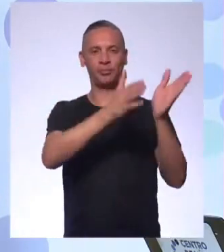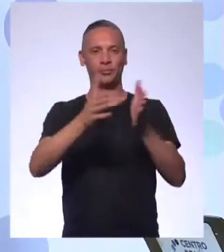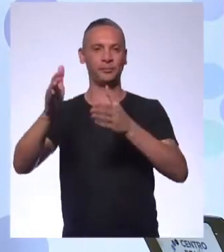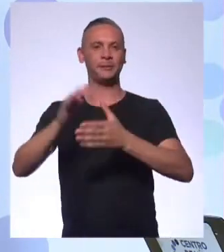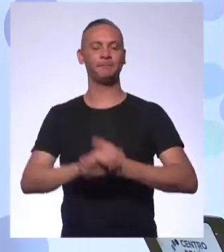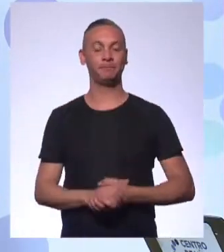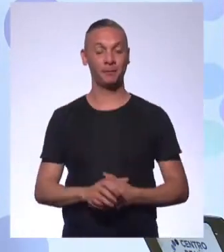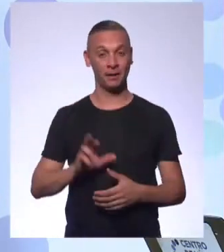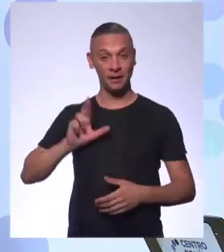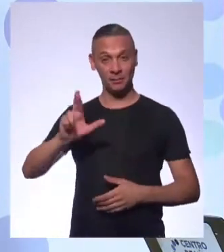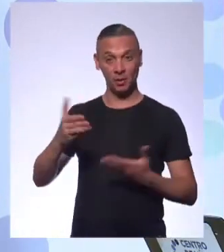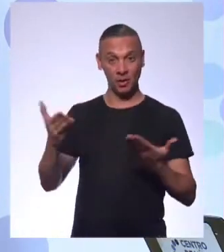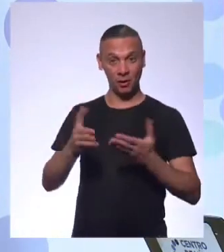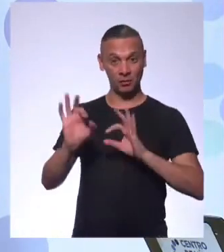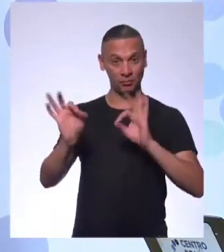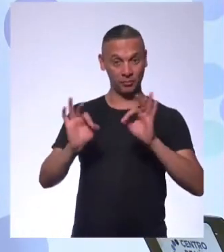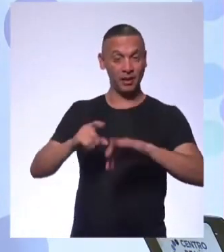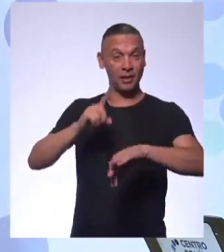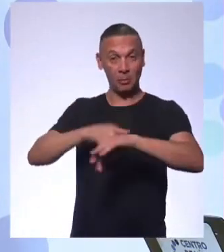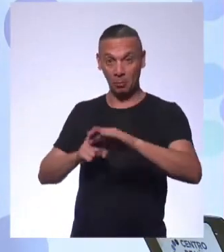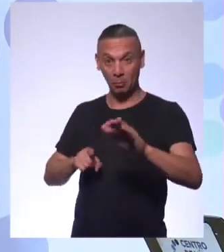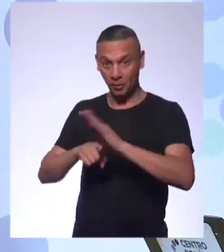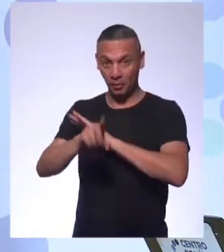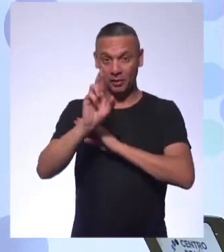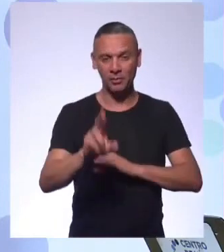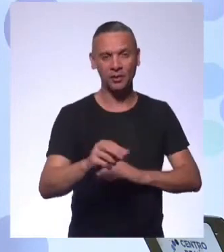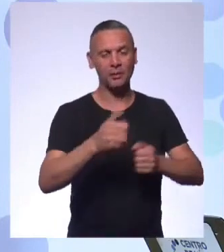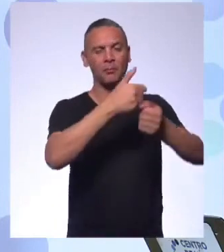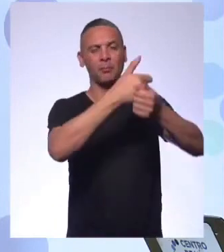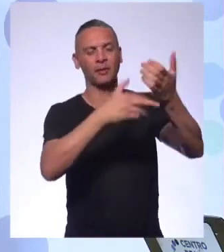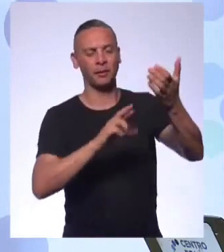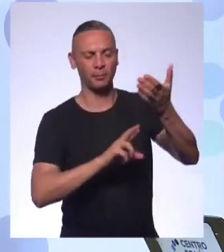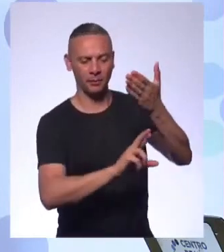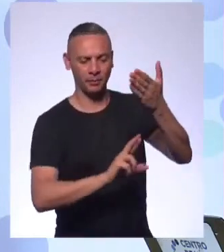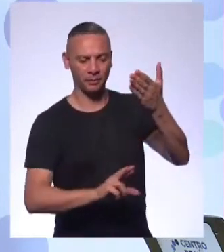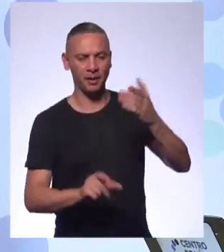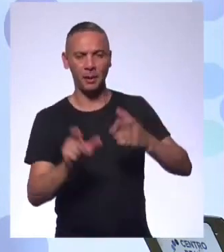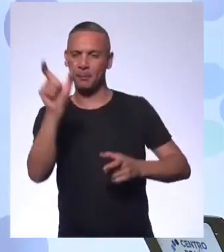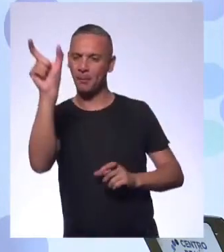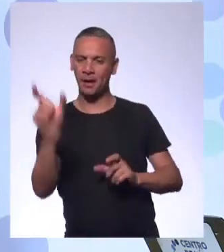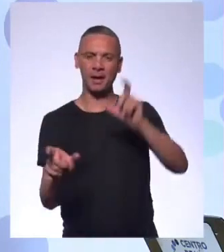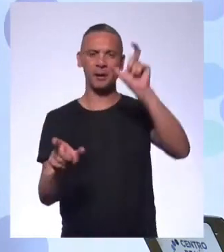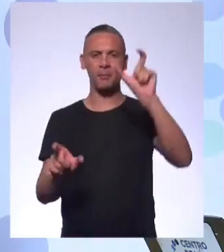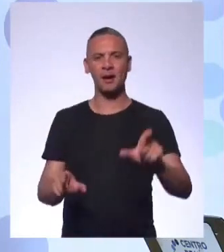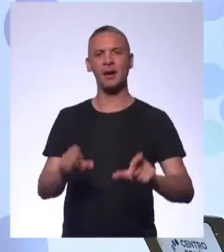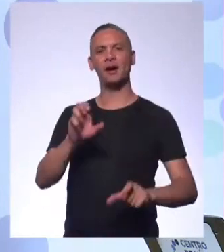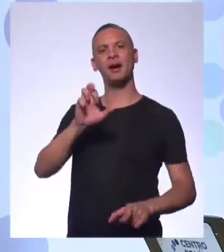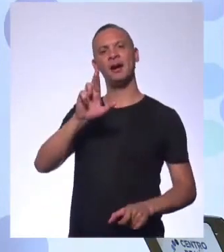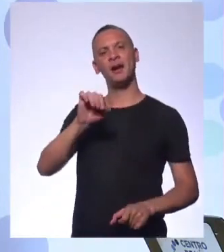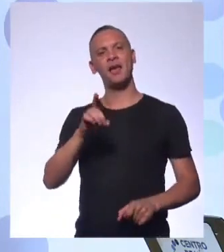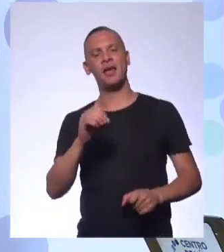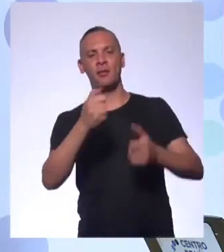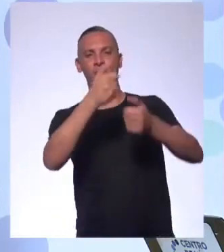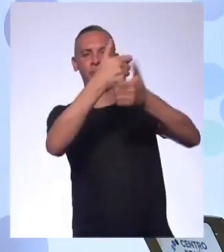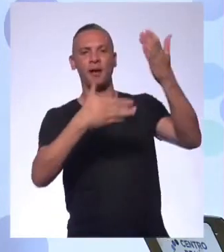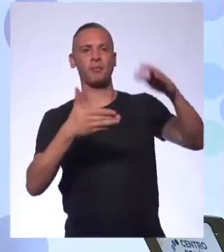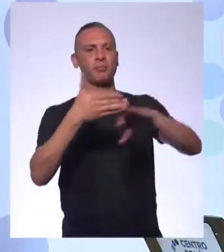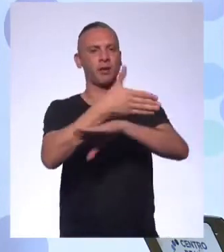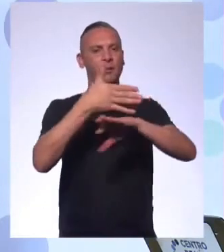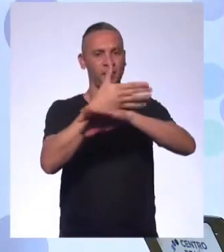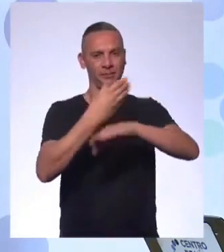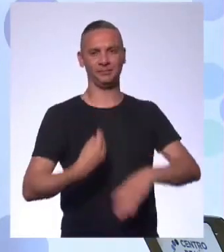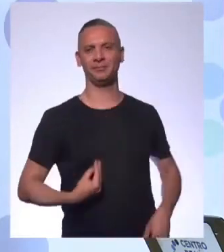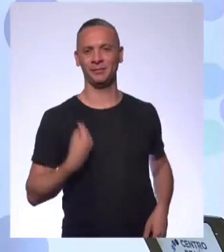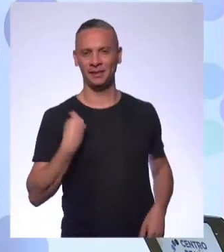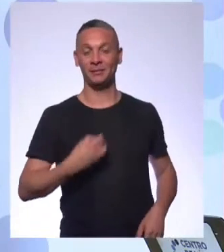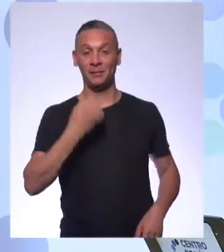se você não responder agora, no momento que eu pergunto, você coloca lá a resposta, personagens, enredo, e aí você coloca no chat que a gente vai participando. Aí fica